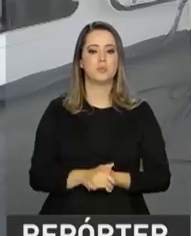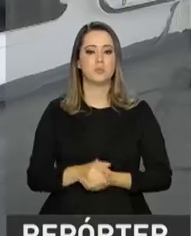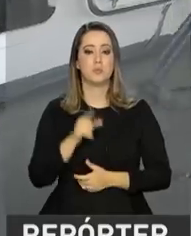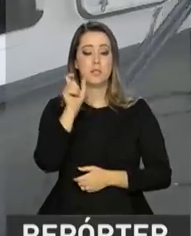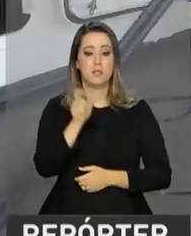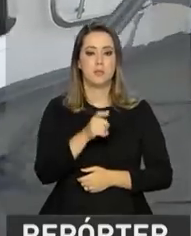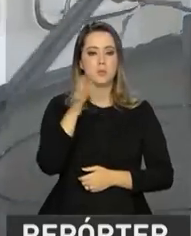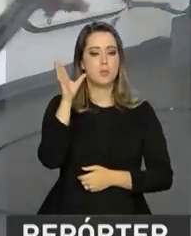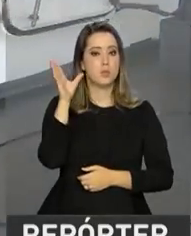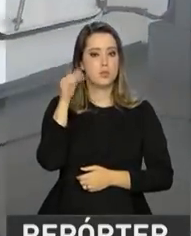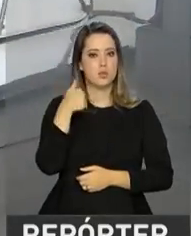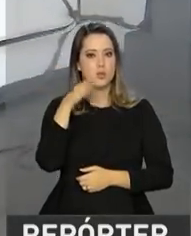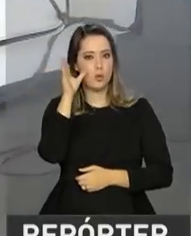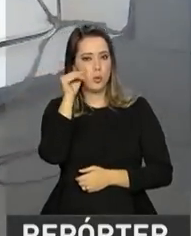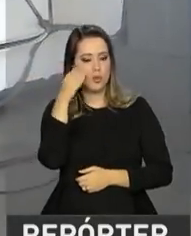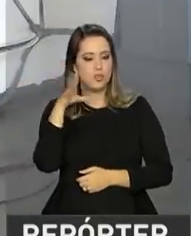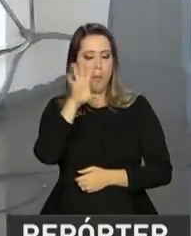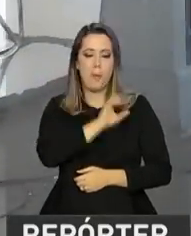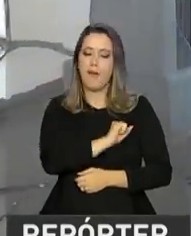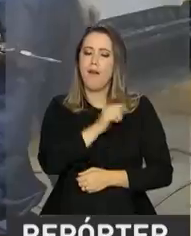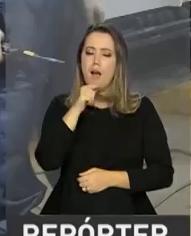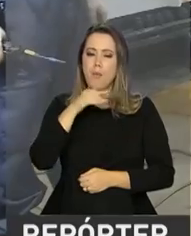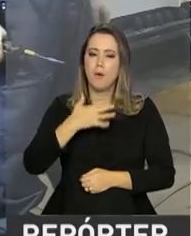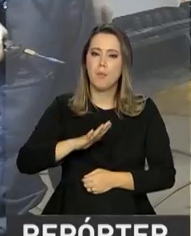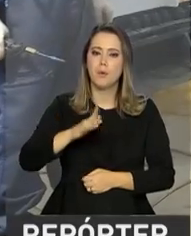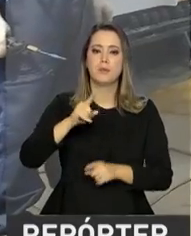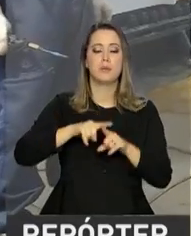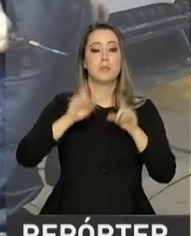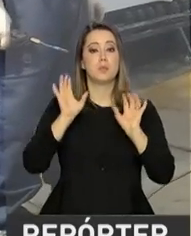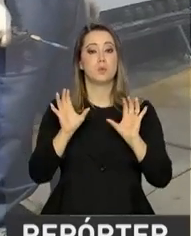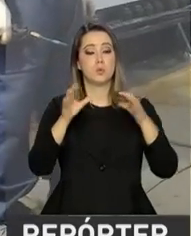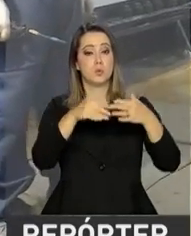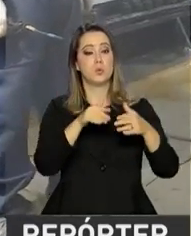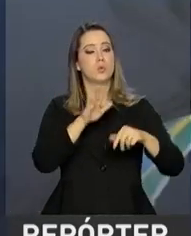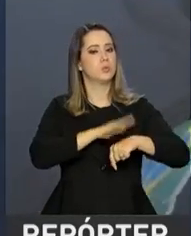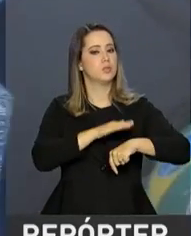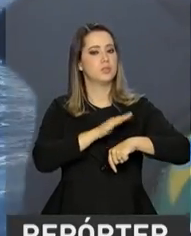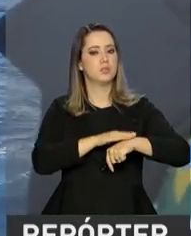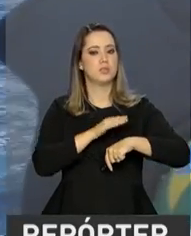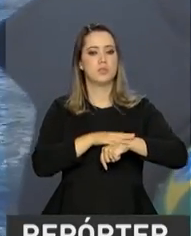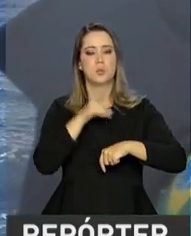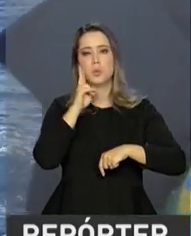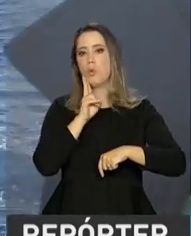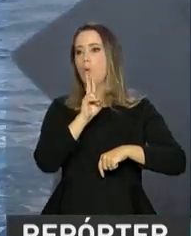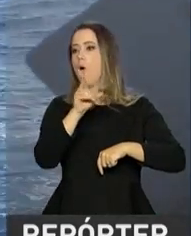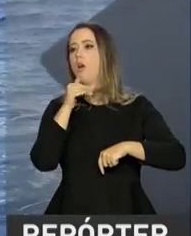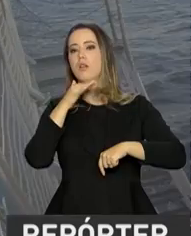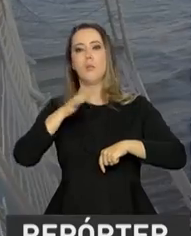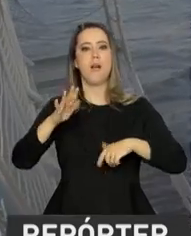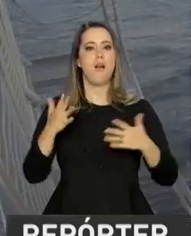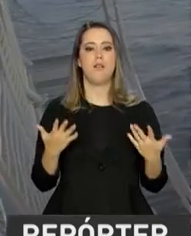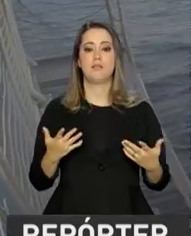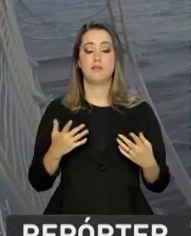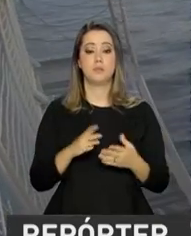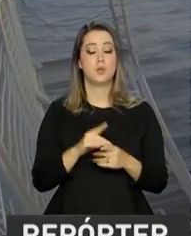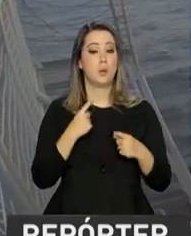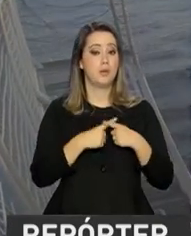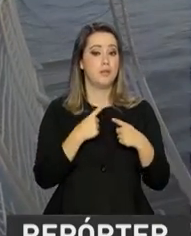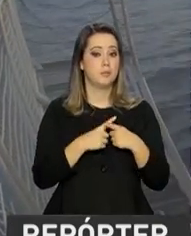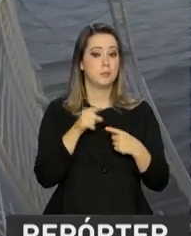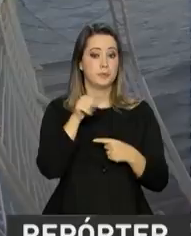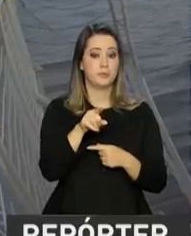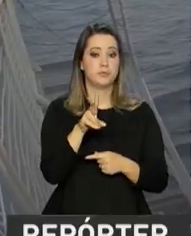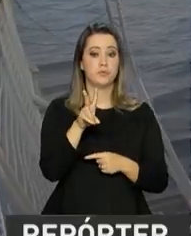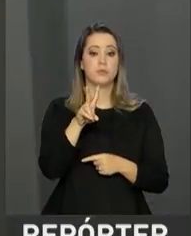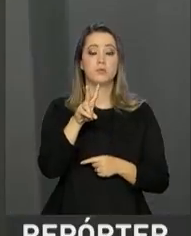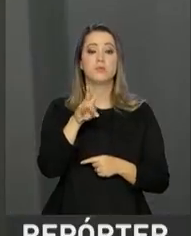navio atraídos pela paixão pelo oceano, mas na maior parte do tempo nem conseguem olhar para ele. Isso porque no